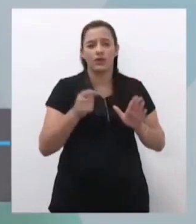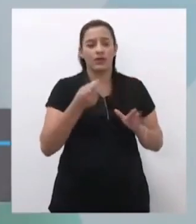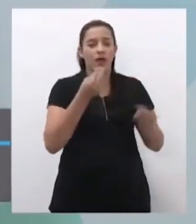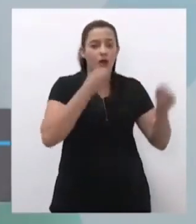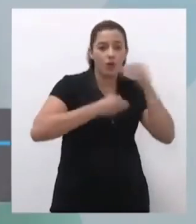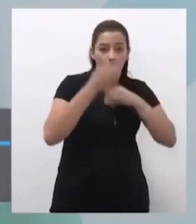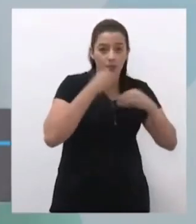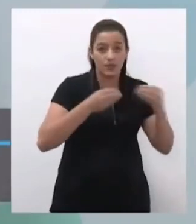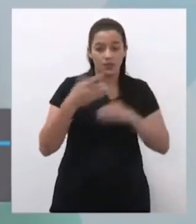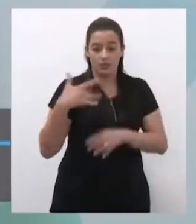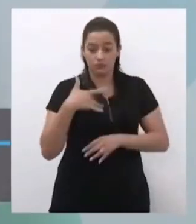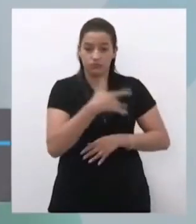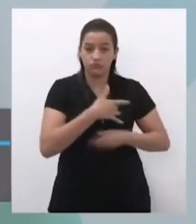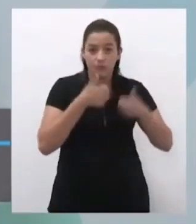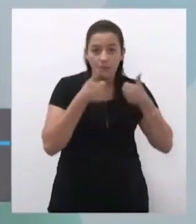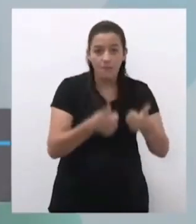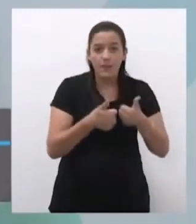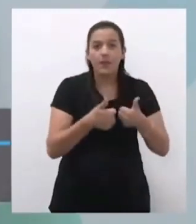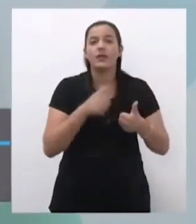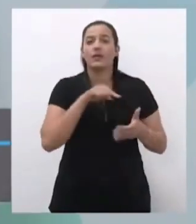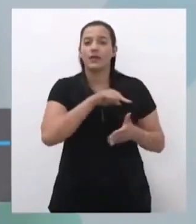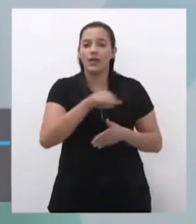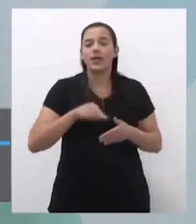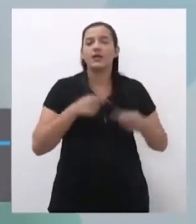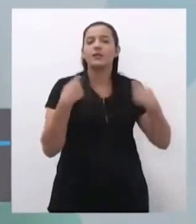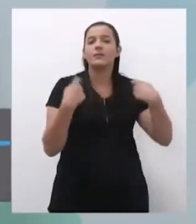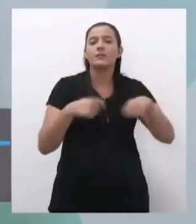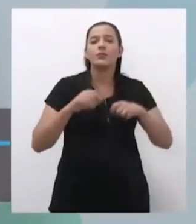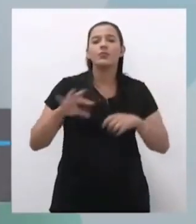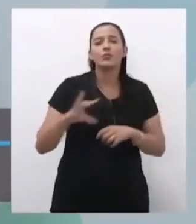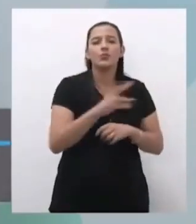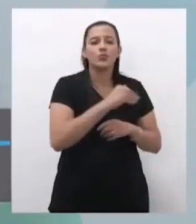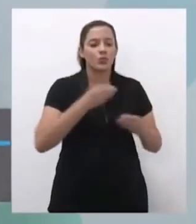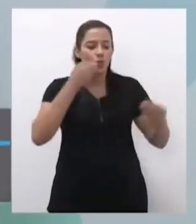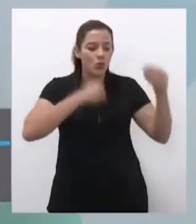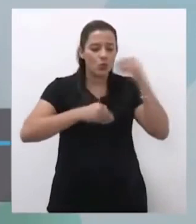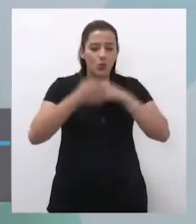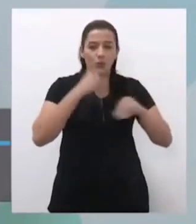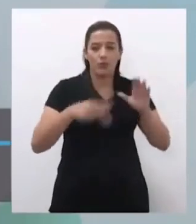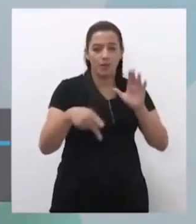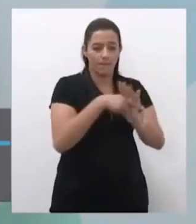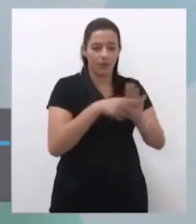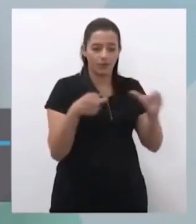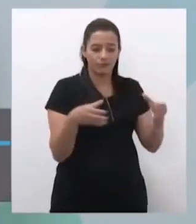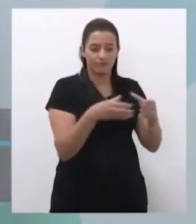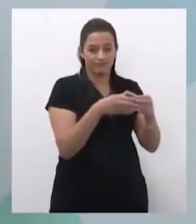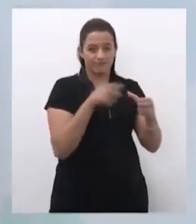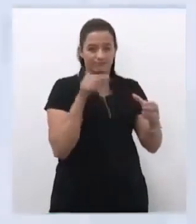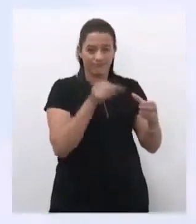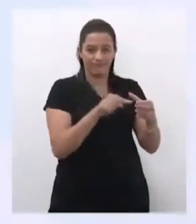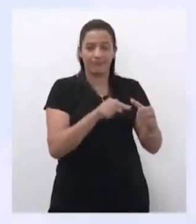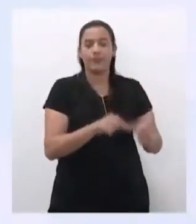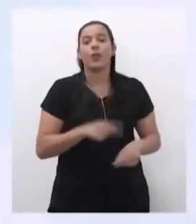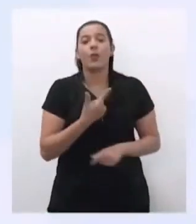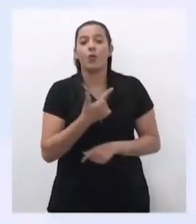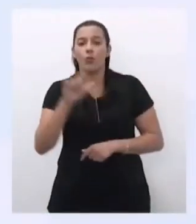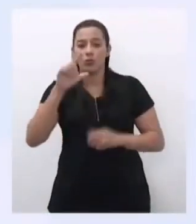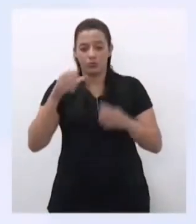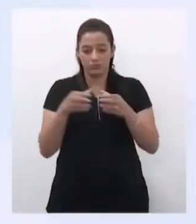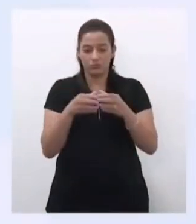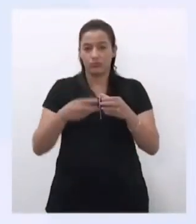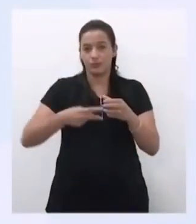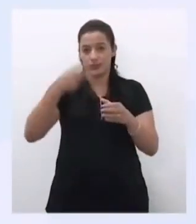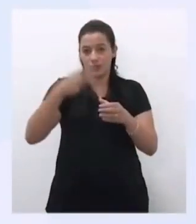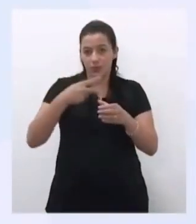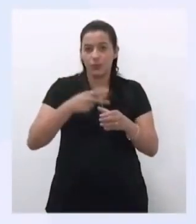ela tem, basicamente, fundamentalmente, ela é constituída por alimentos desse grupo. E aí o segundo grupo que vocês estão vendo